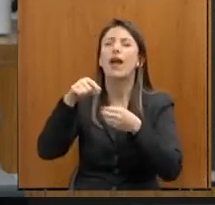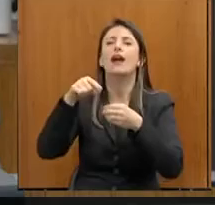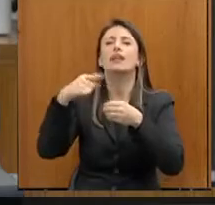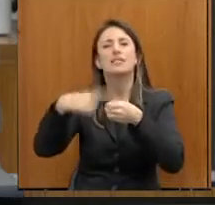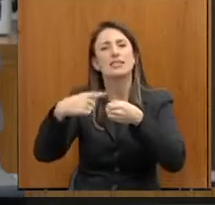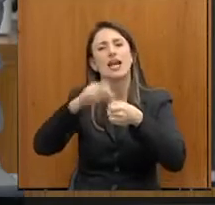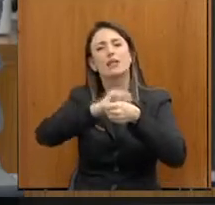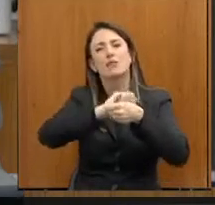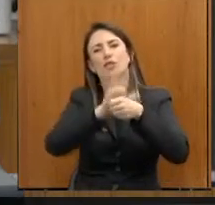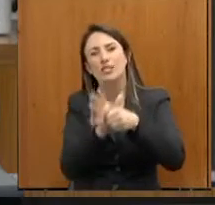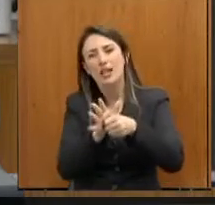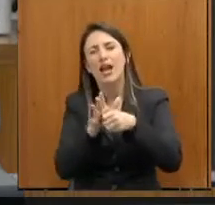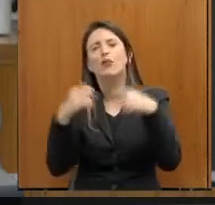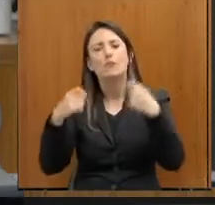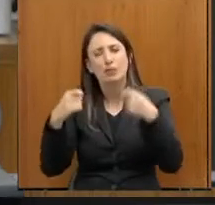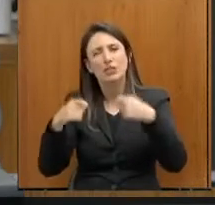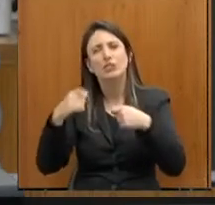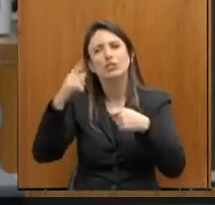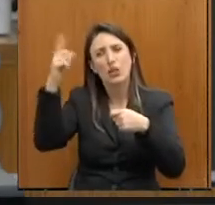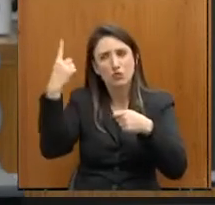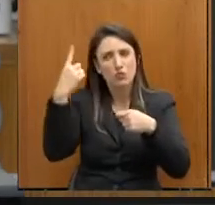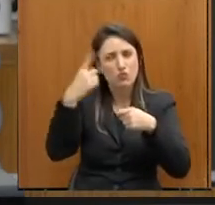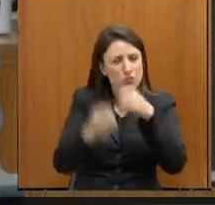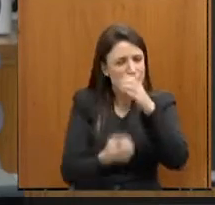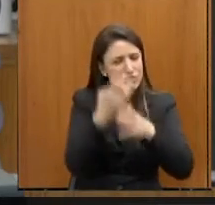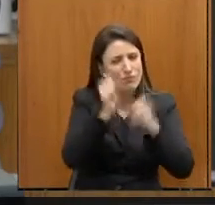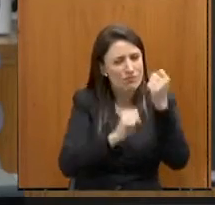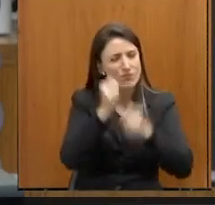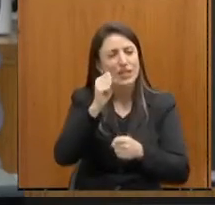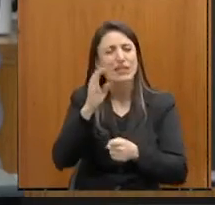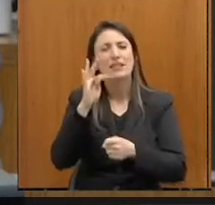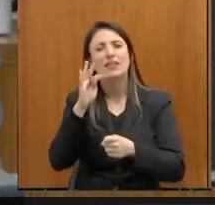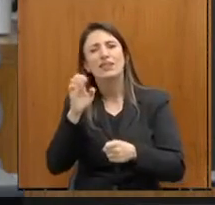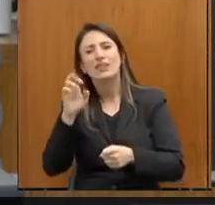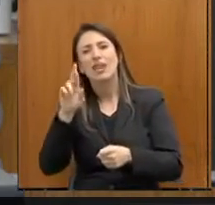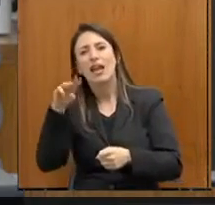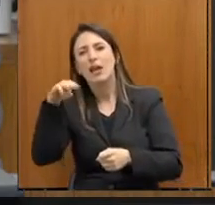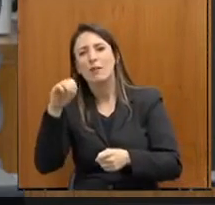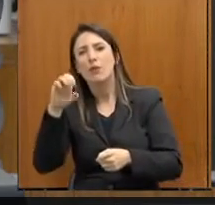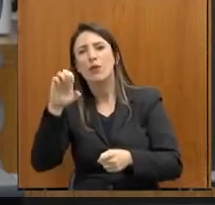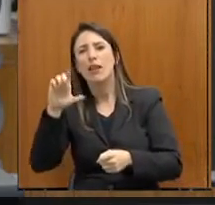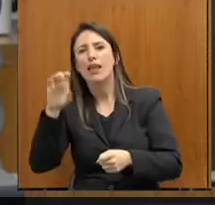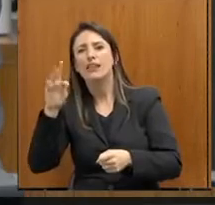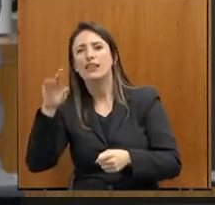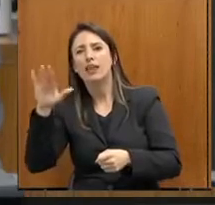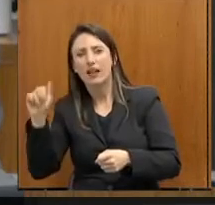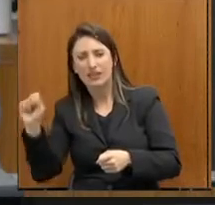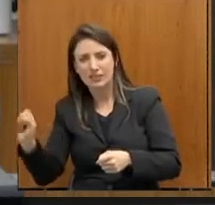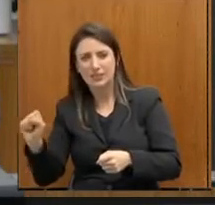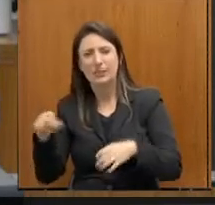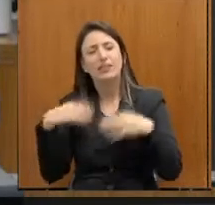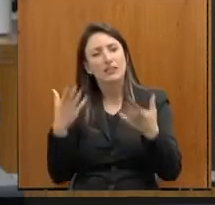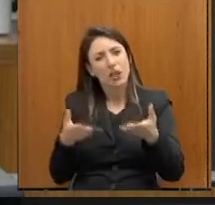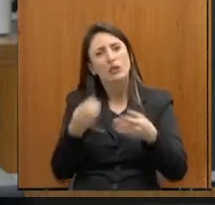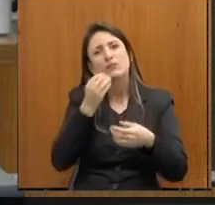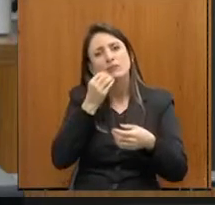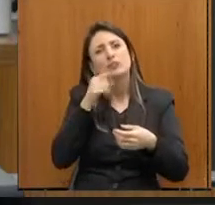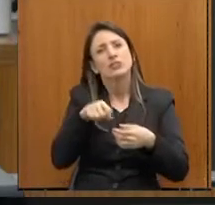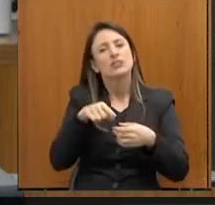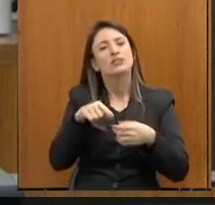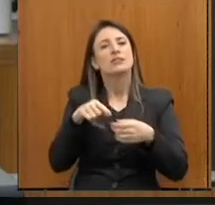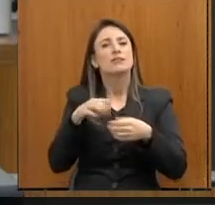para que possa atender já que nós estamos a energia falaram Deputado Gil é muito forte e a terra elétrico também